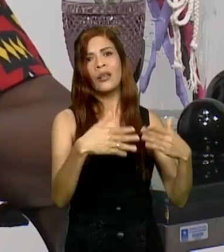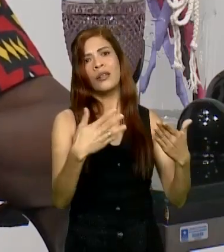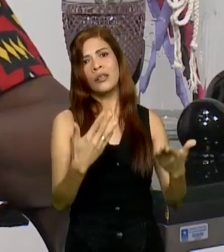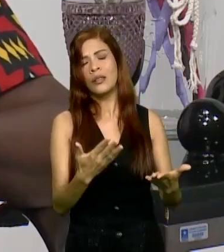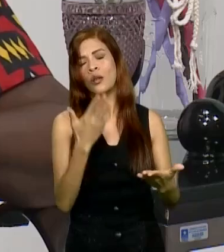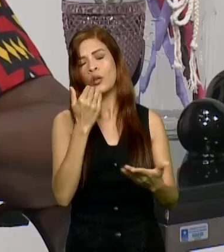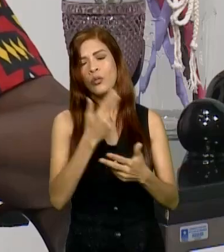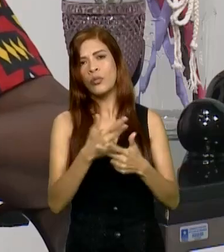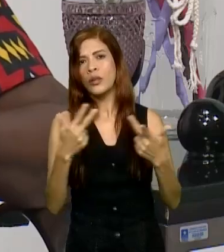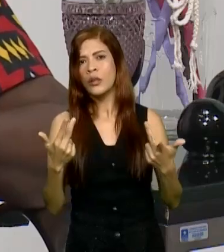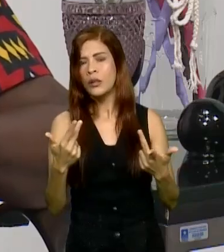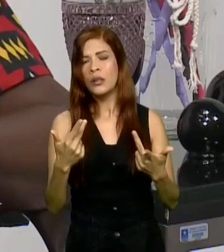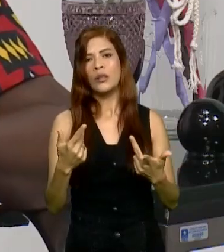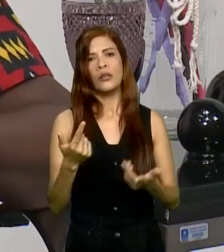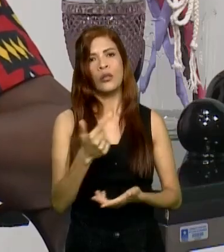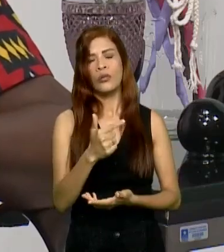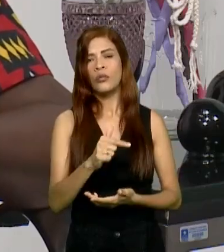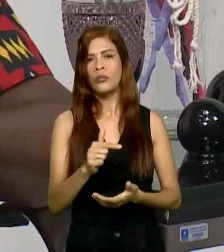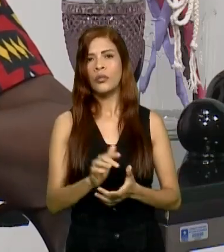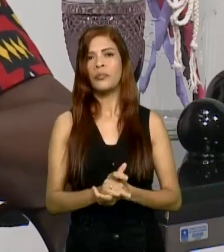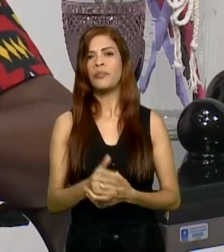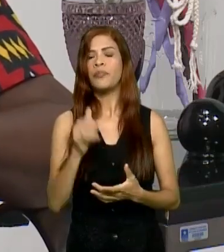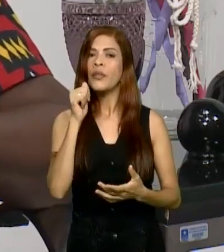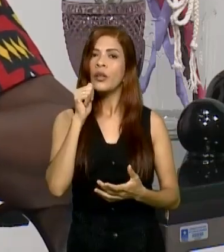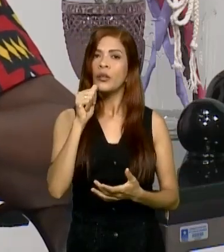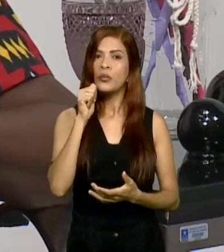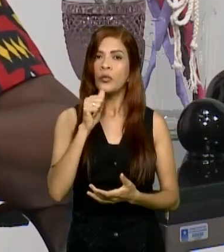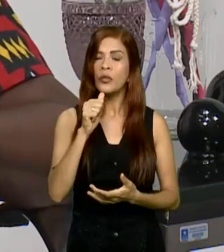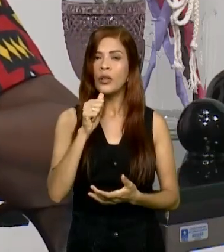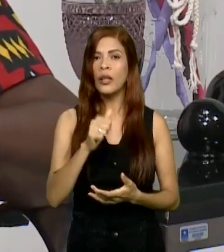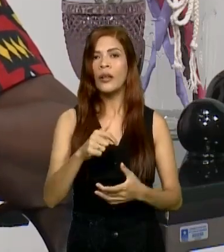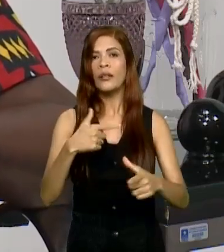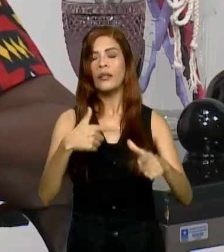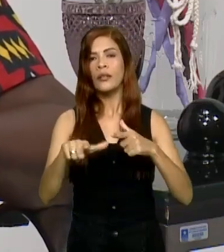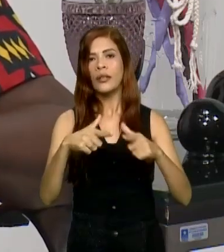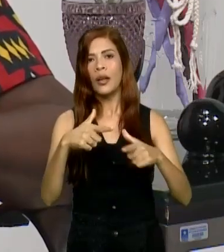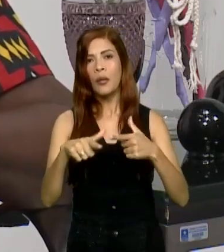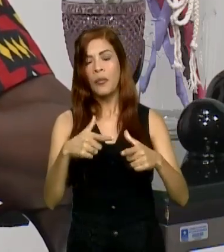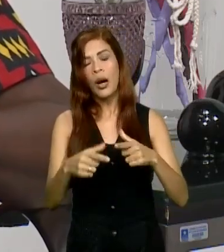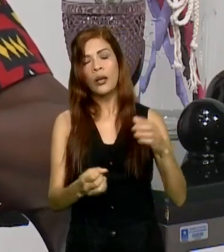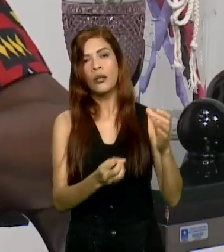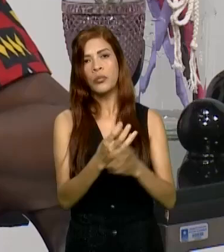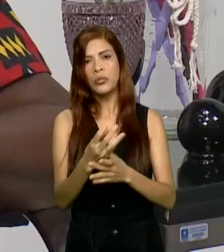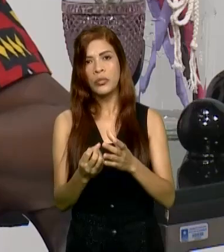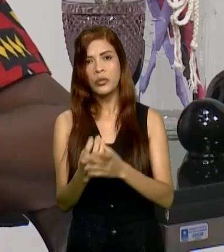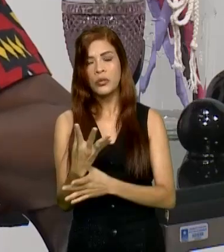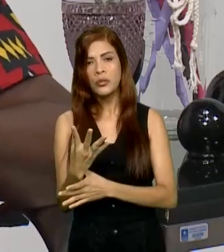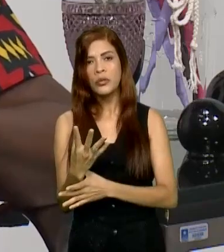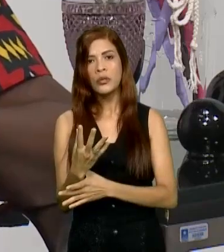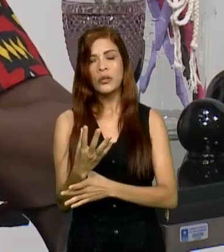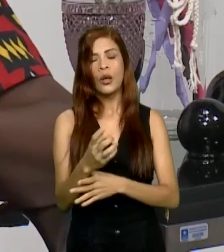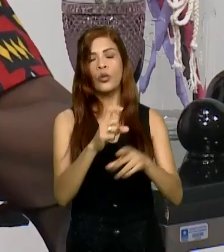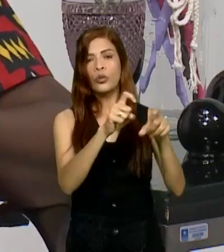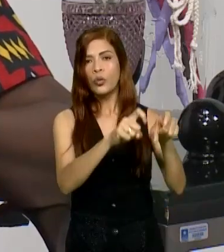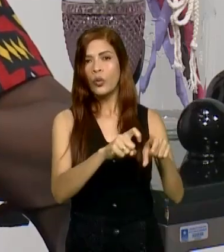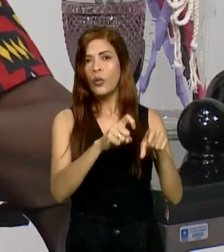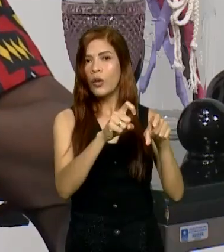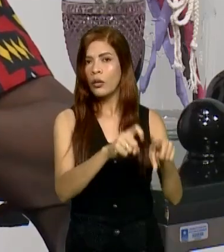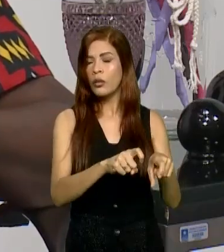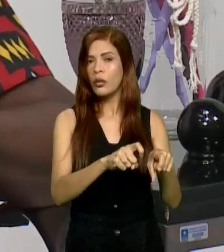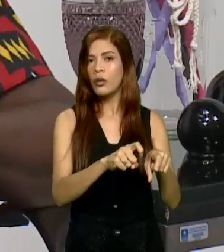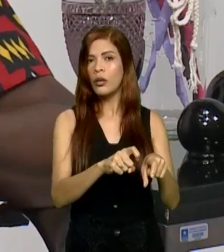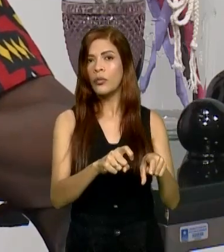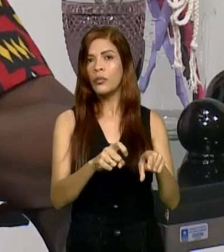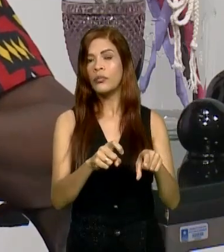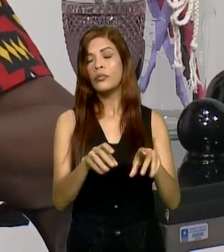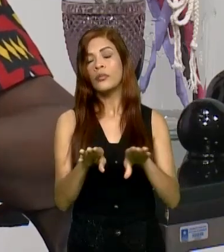nesse processo também da vida, né, ela trabalha com a produção tanto do campo, mas também